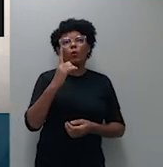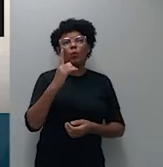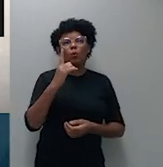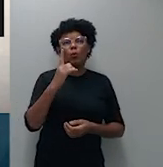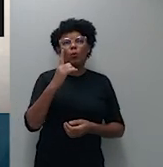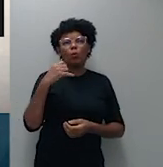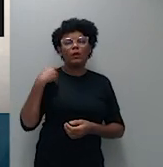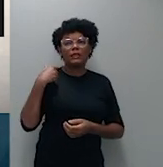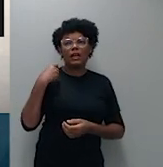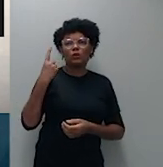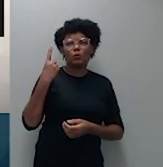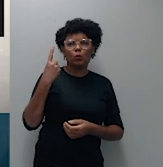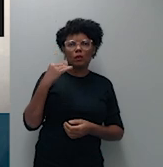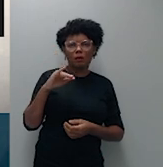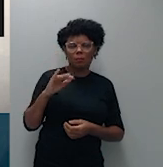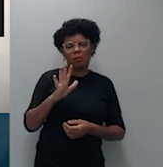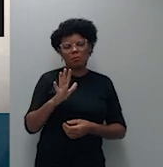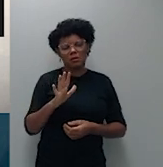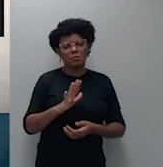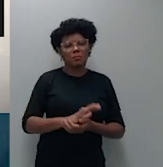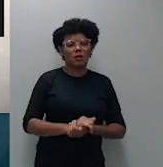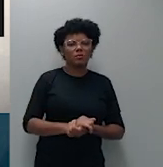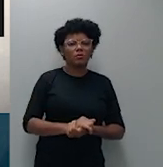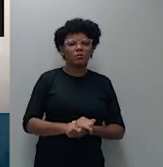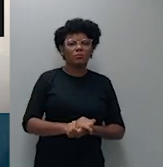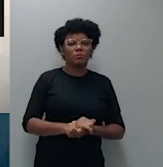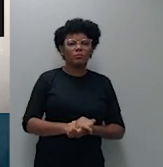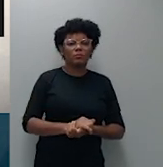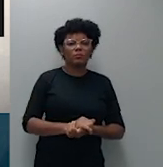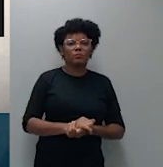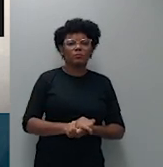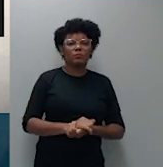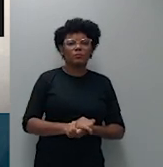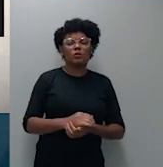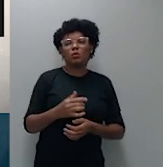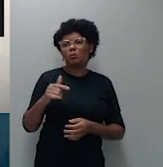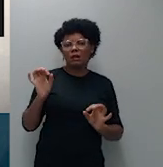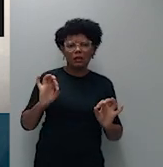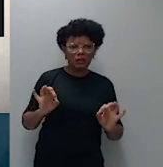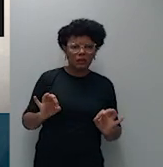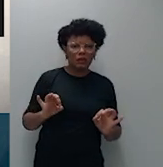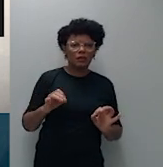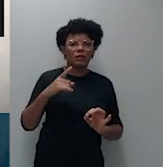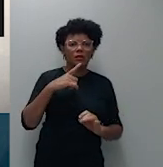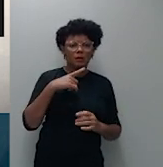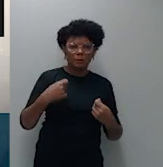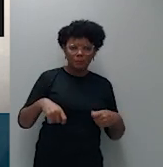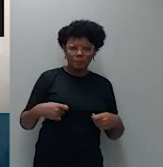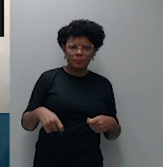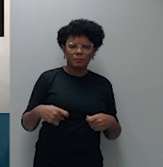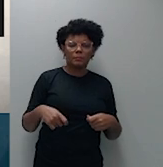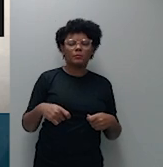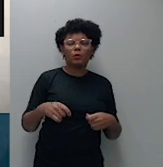mais de um ano de idade é o que parece não tiver de ficar com a sua integridade física e mental